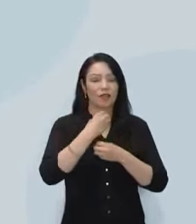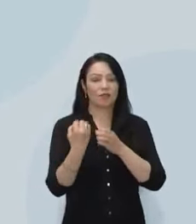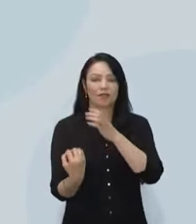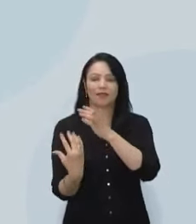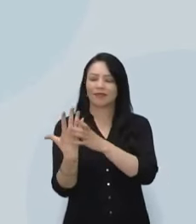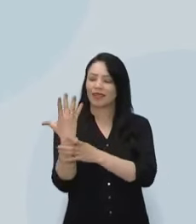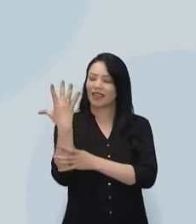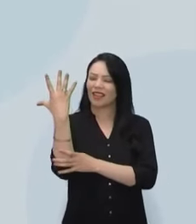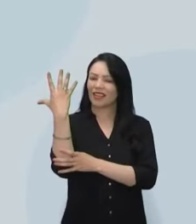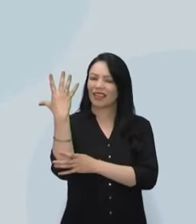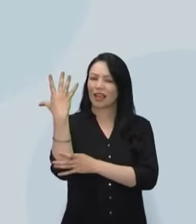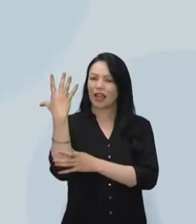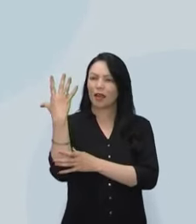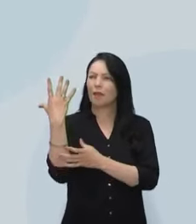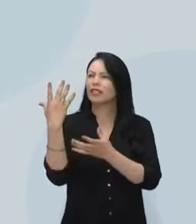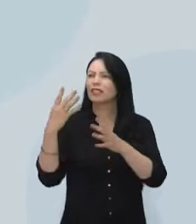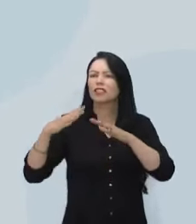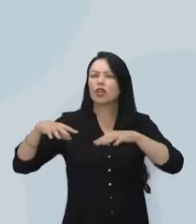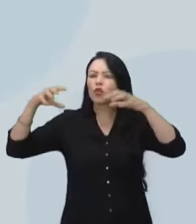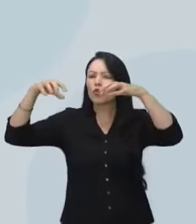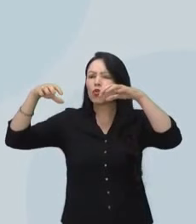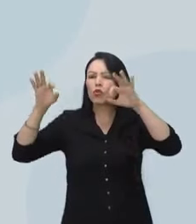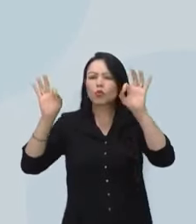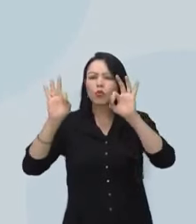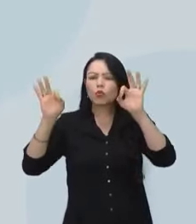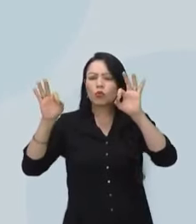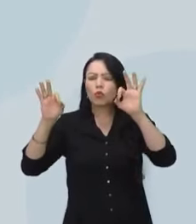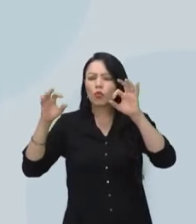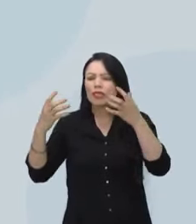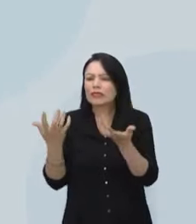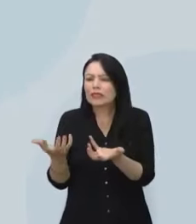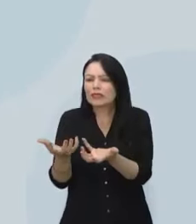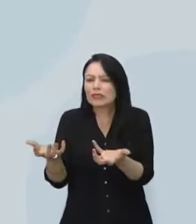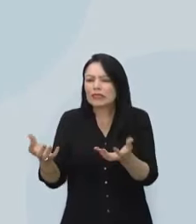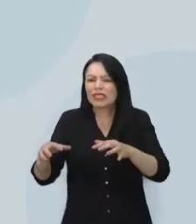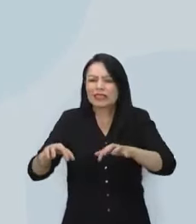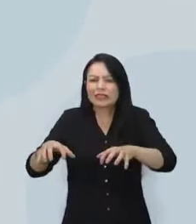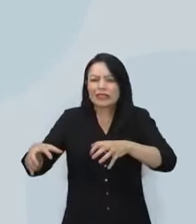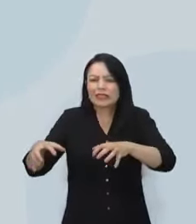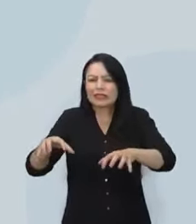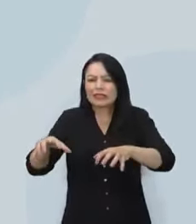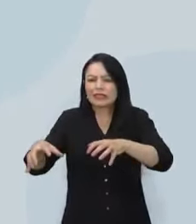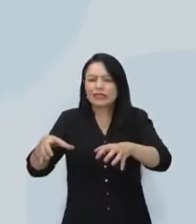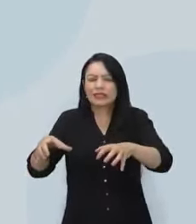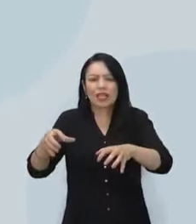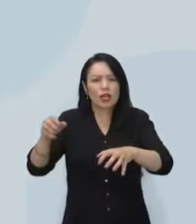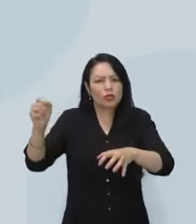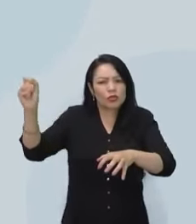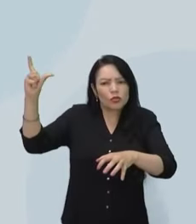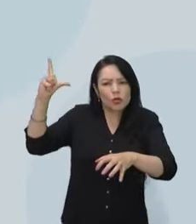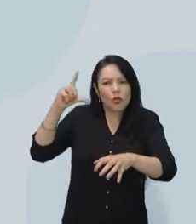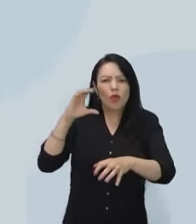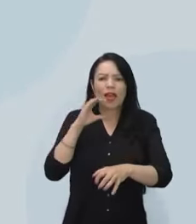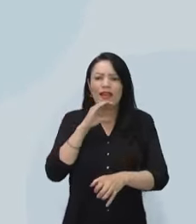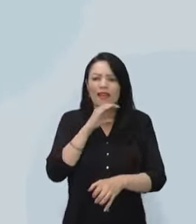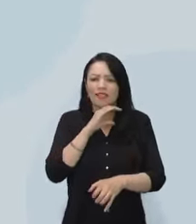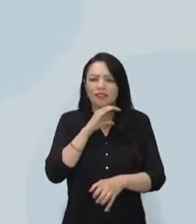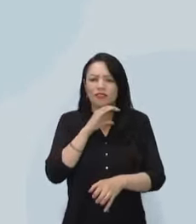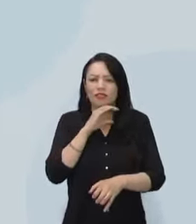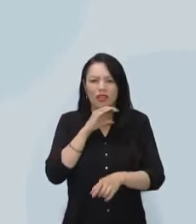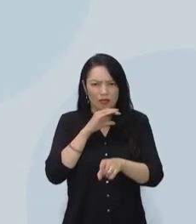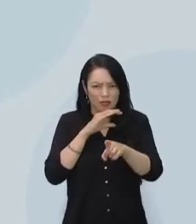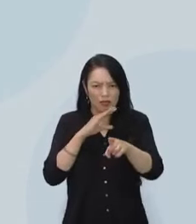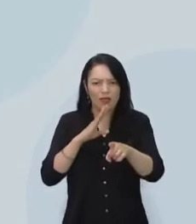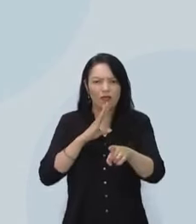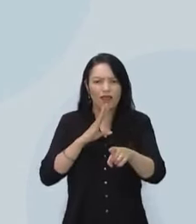na época da seca, mesmo no chão rachado, num sol de castigar, quem mora no sertão a conhece muito